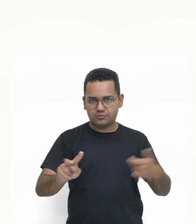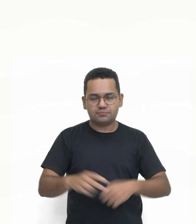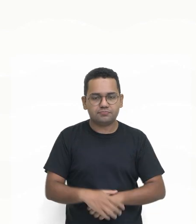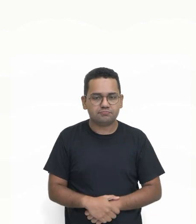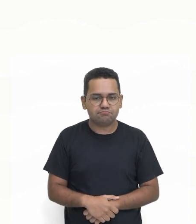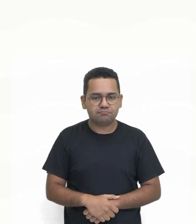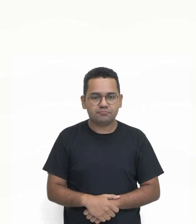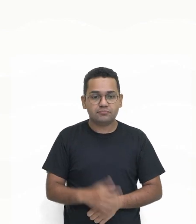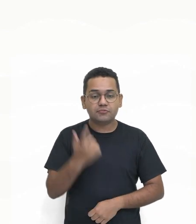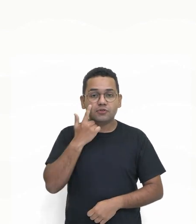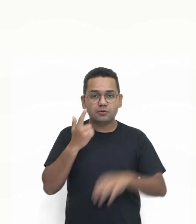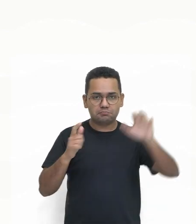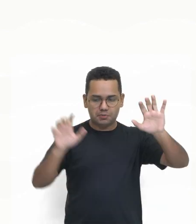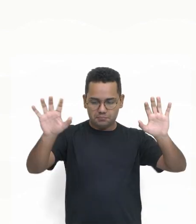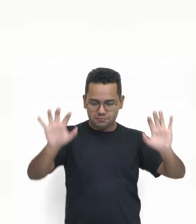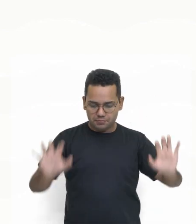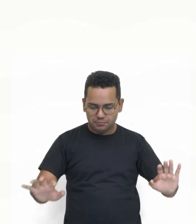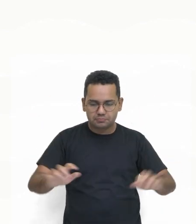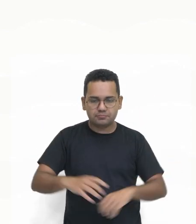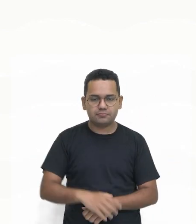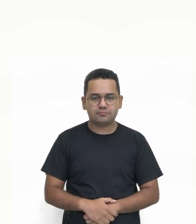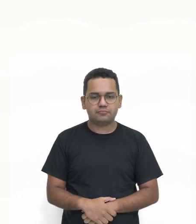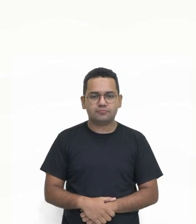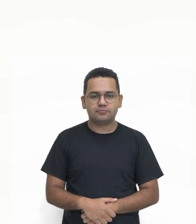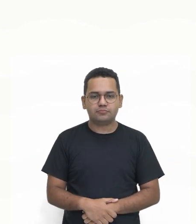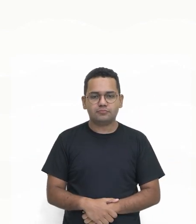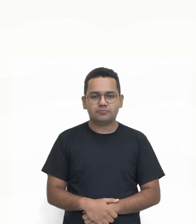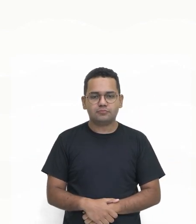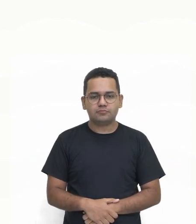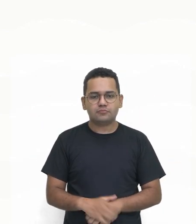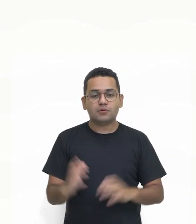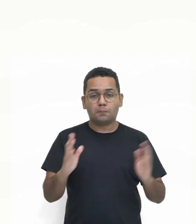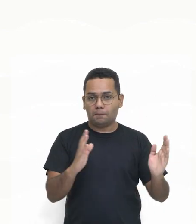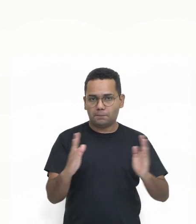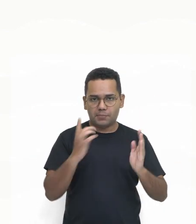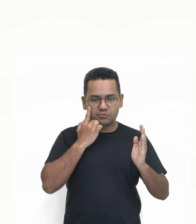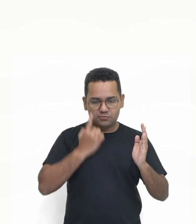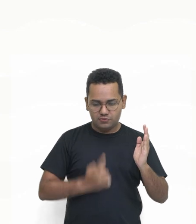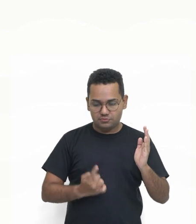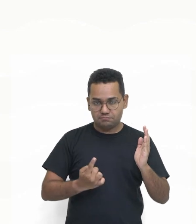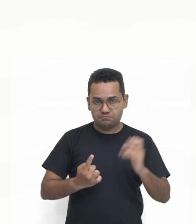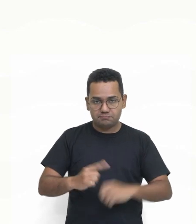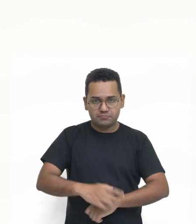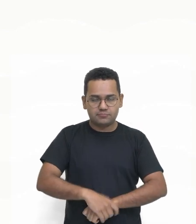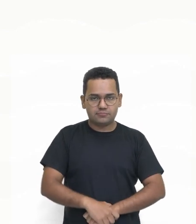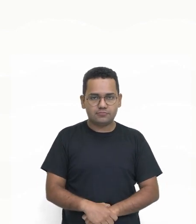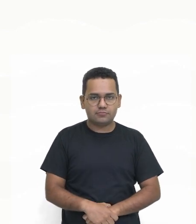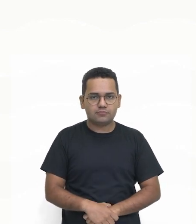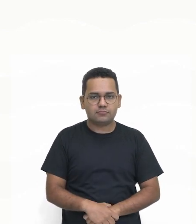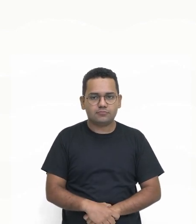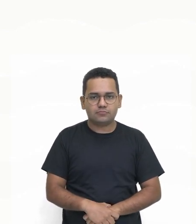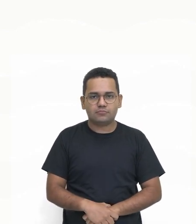A Guerra do Vietnã, ela acontece entre 1955 a